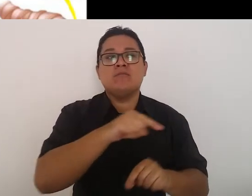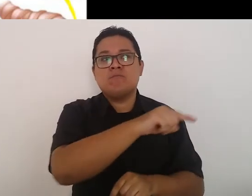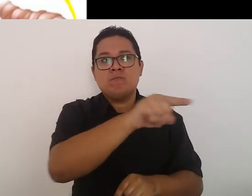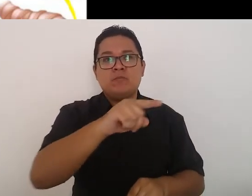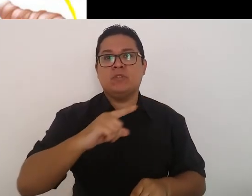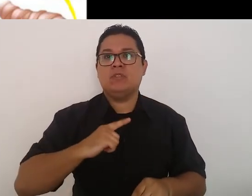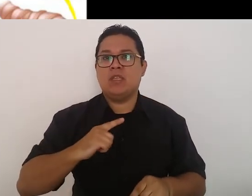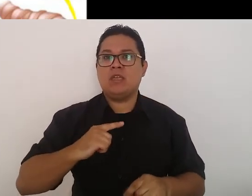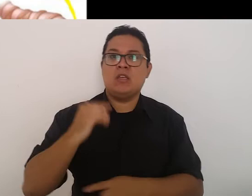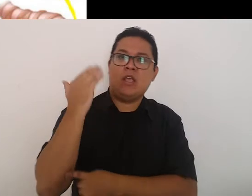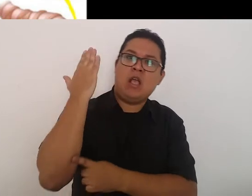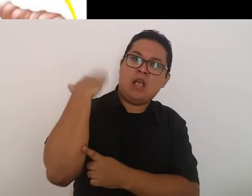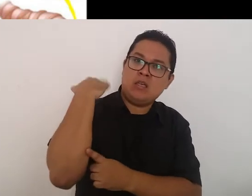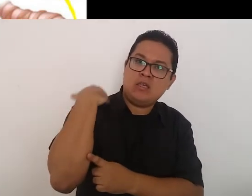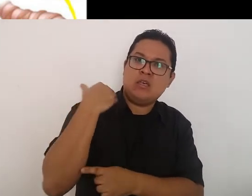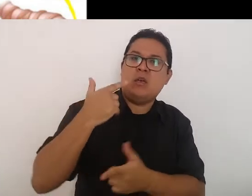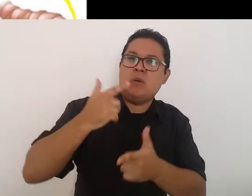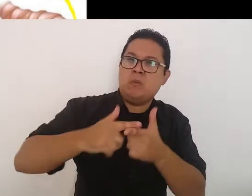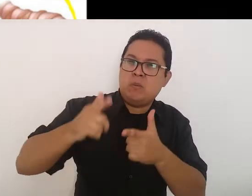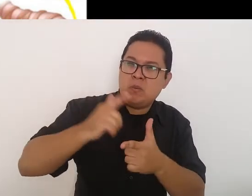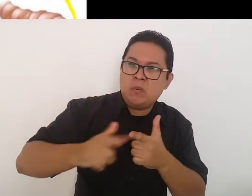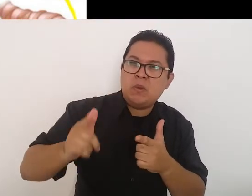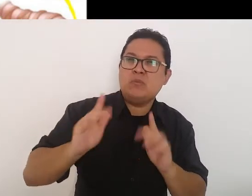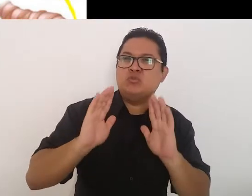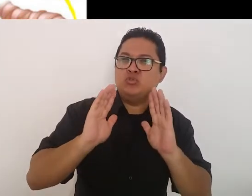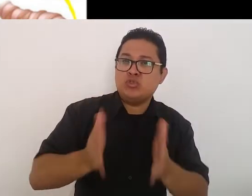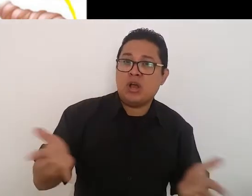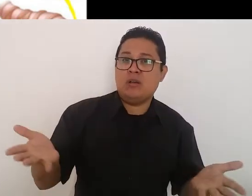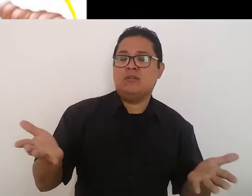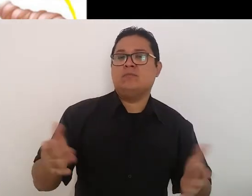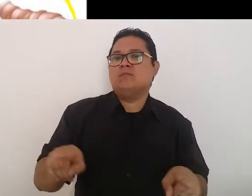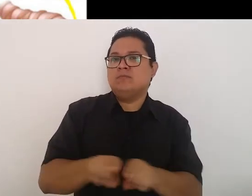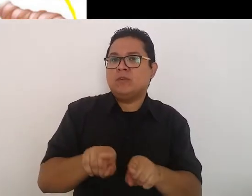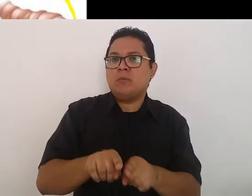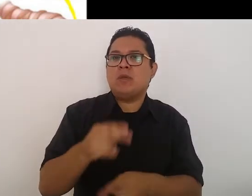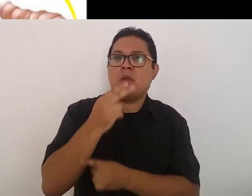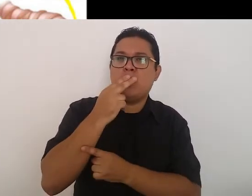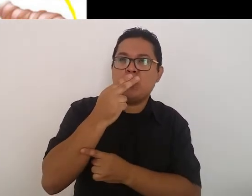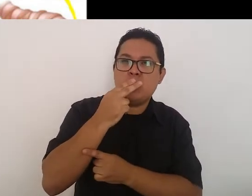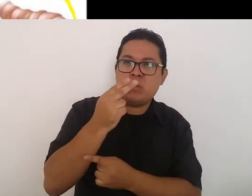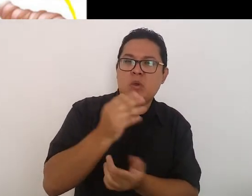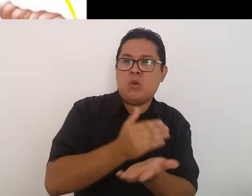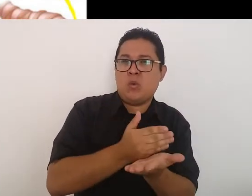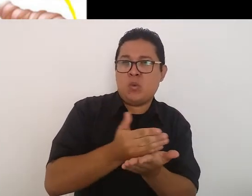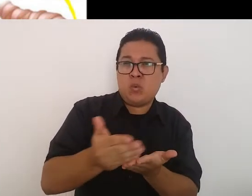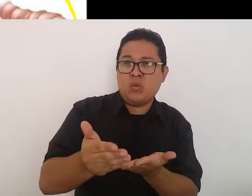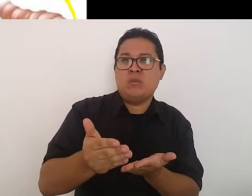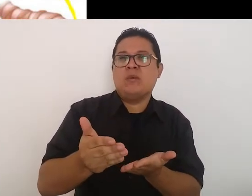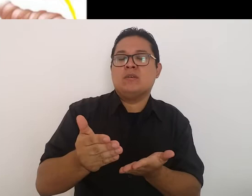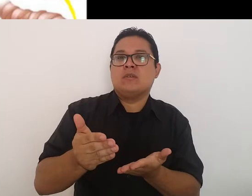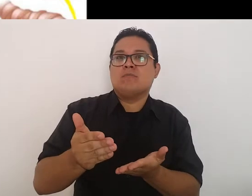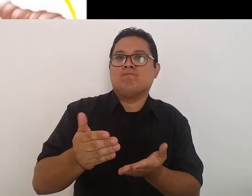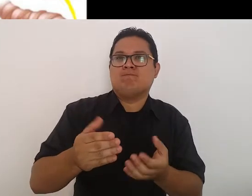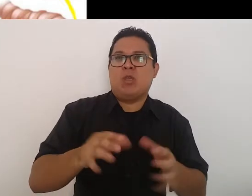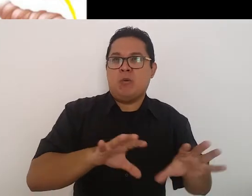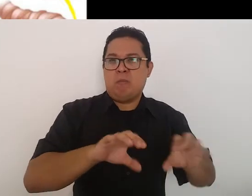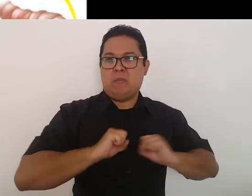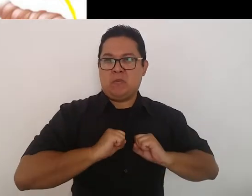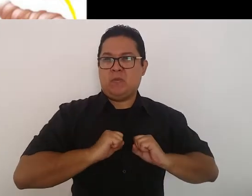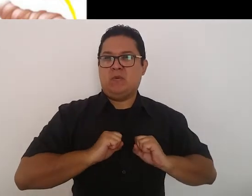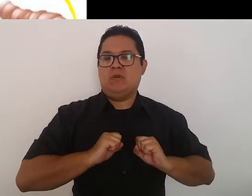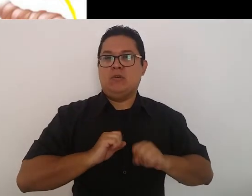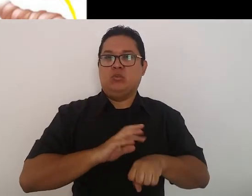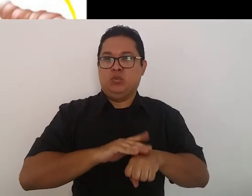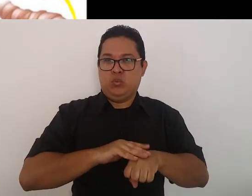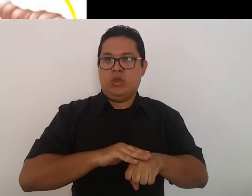né? As pessoas tabagistas e as pessoas imunossuprimidas e, evidentemente,